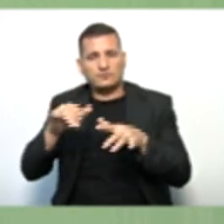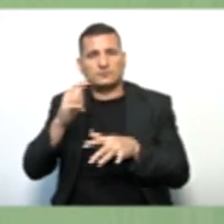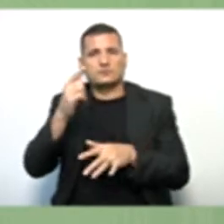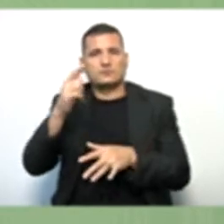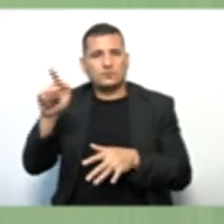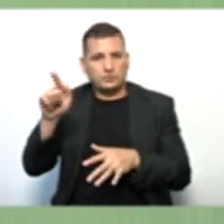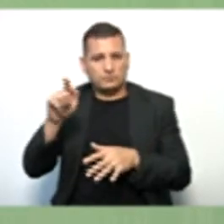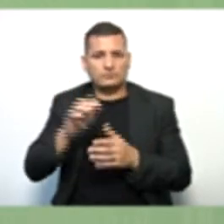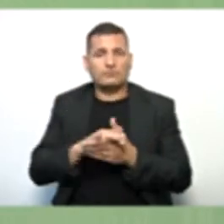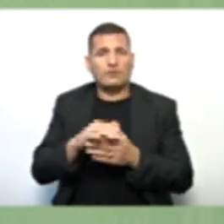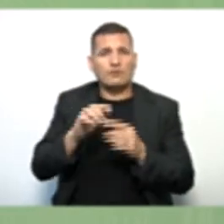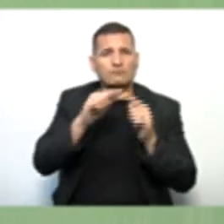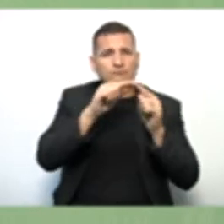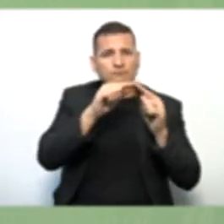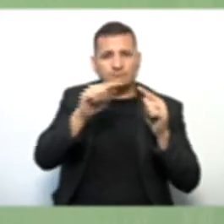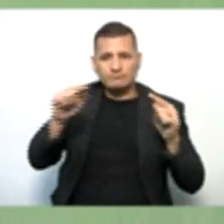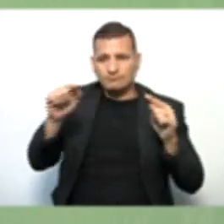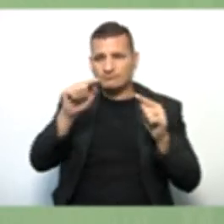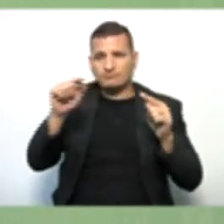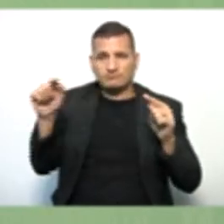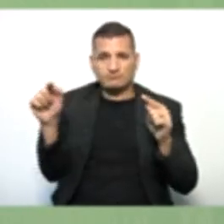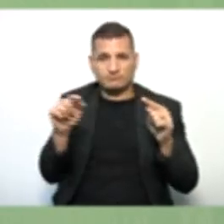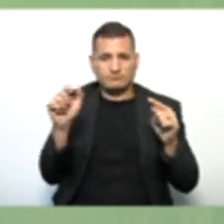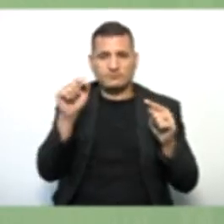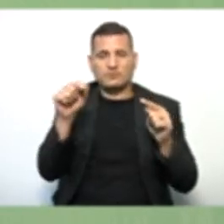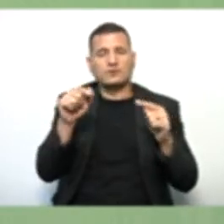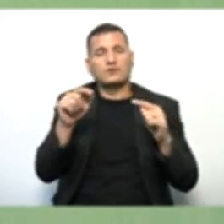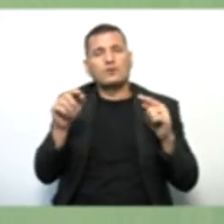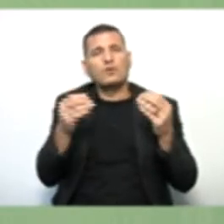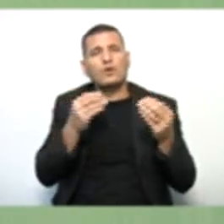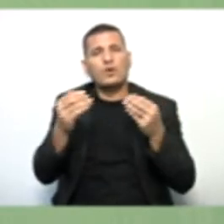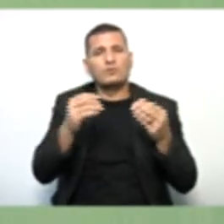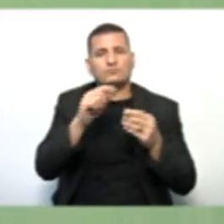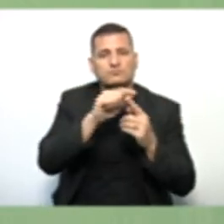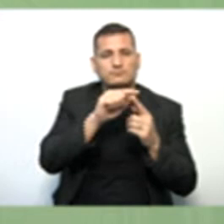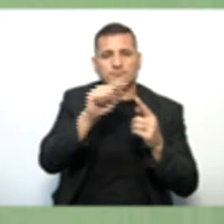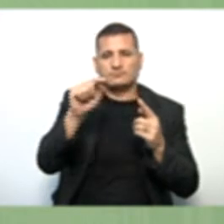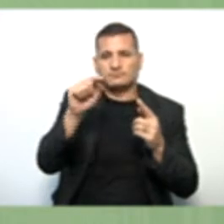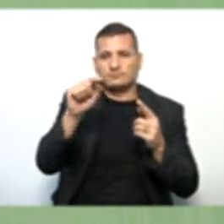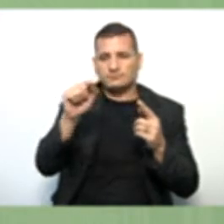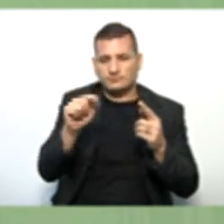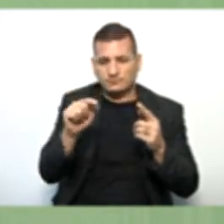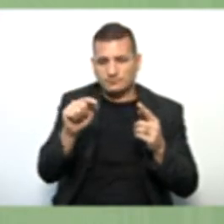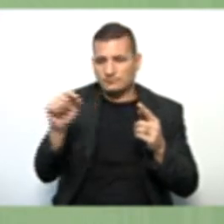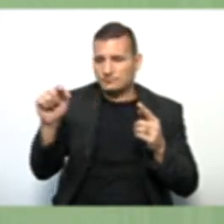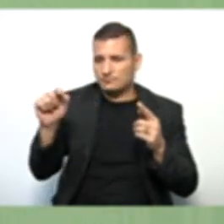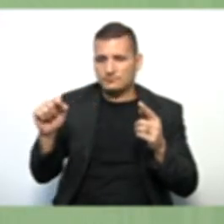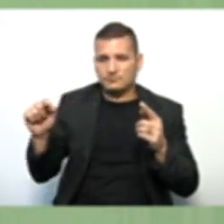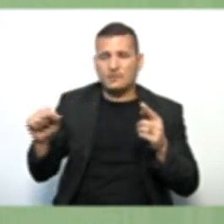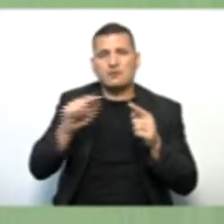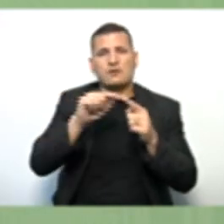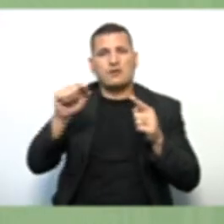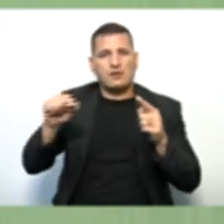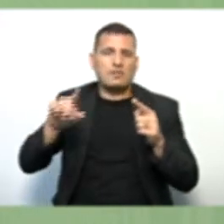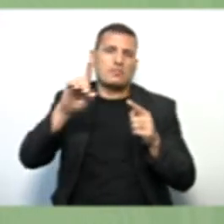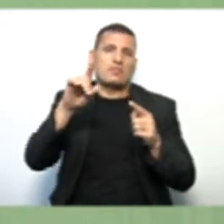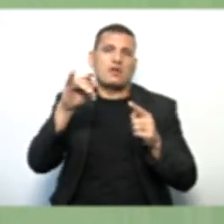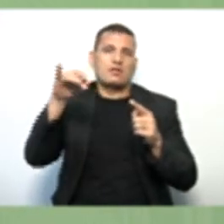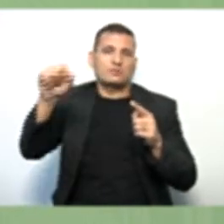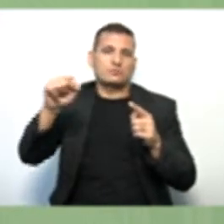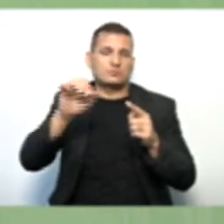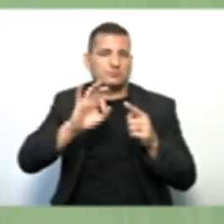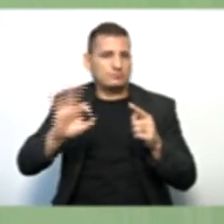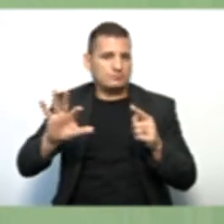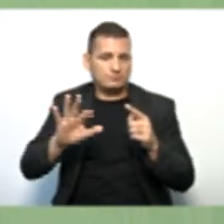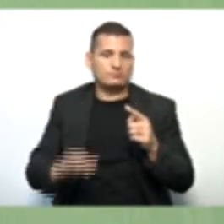Essa setinha é a mais fácil que tem. Indica o sentido do fluxo de dados. Tá? No caso aqui, ele vai só para baixo. Pelo menos dos nossos